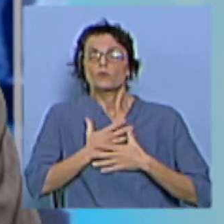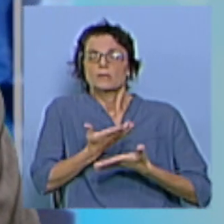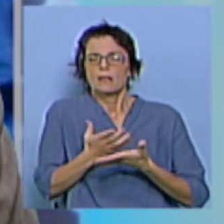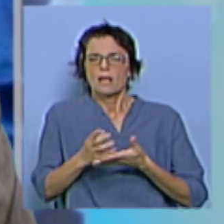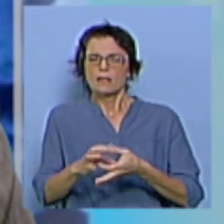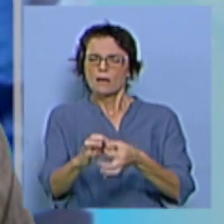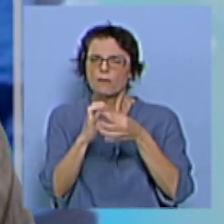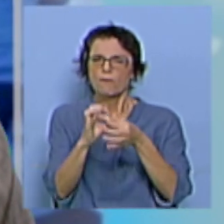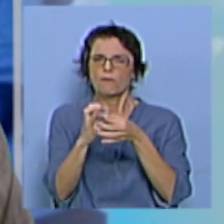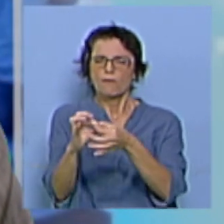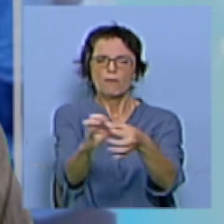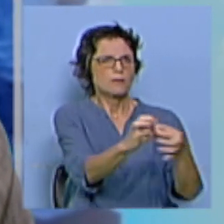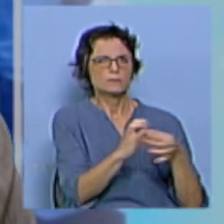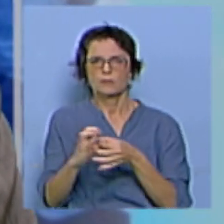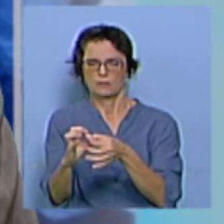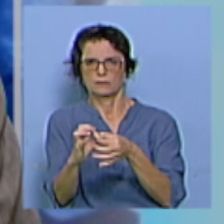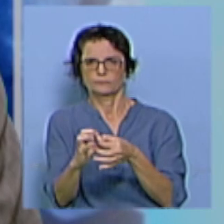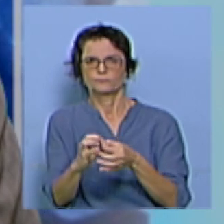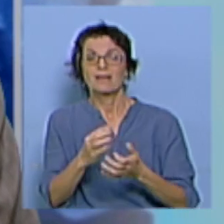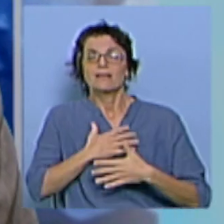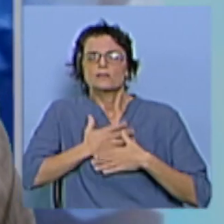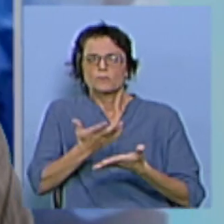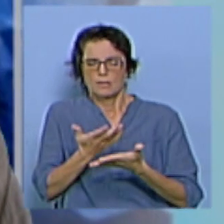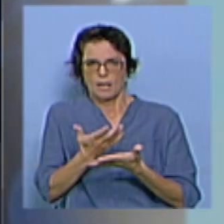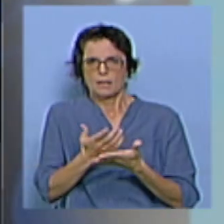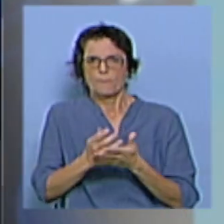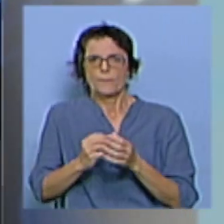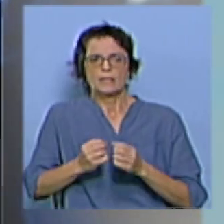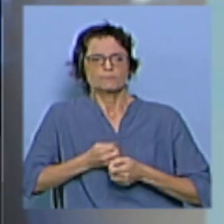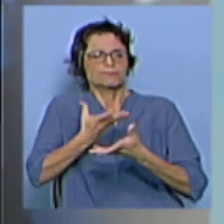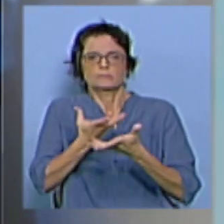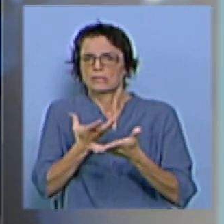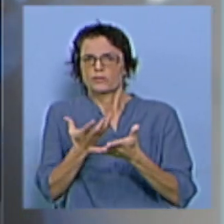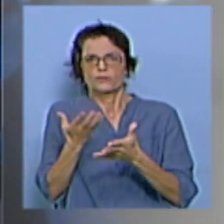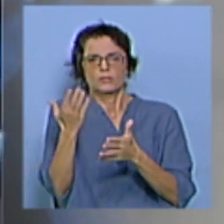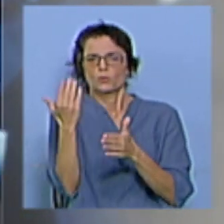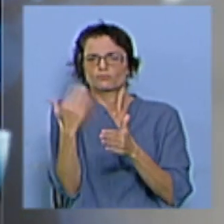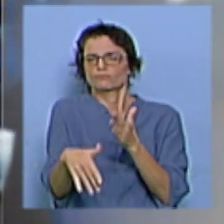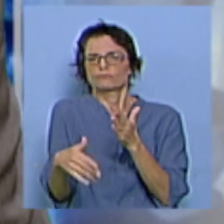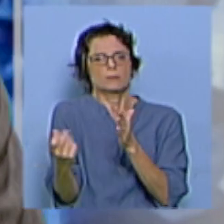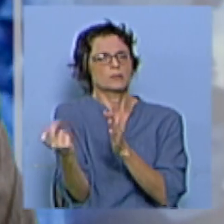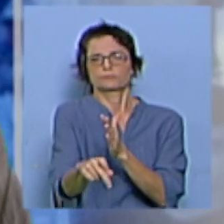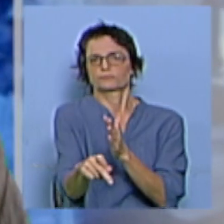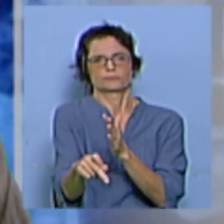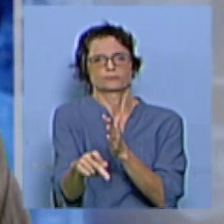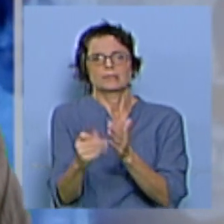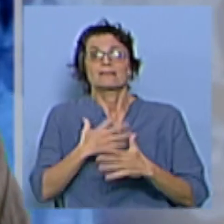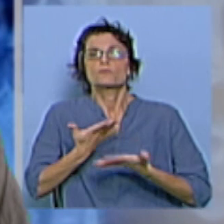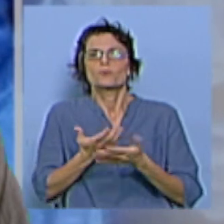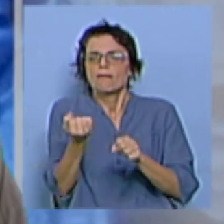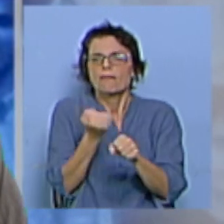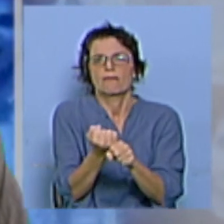mas fundamentalmente a disponibilidade para viver um momento. A disponibilidade para estarmos ao serviço. Em